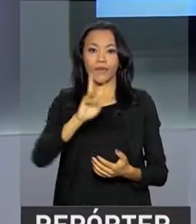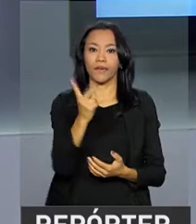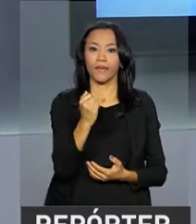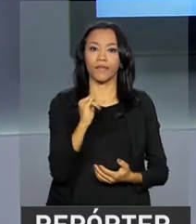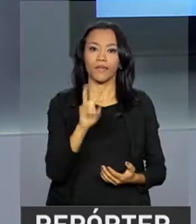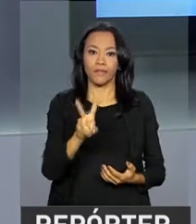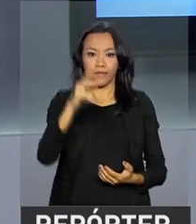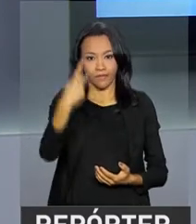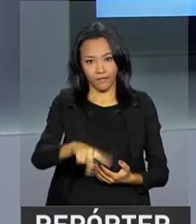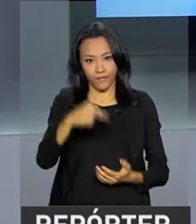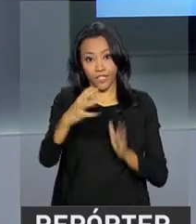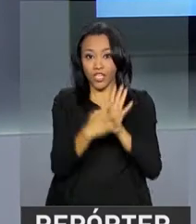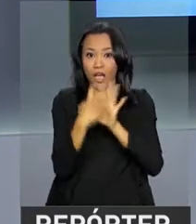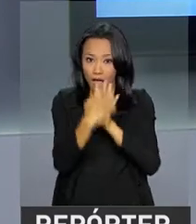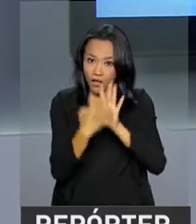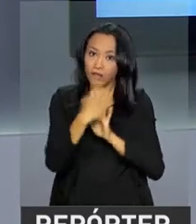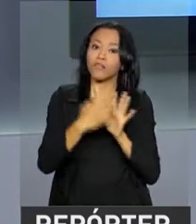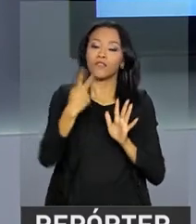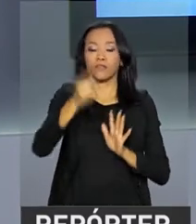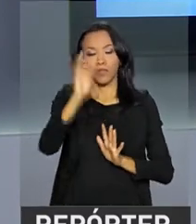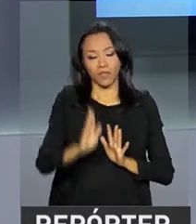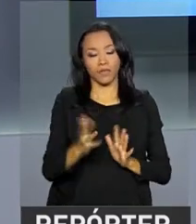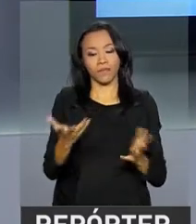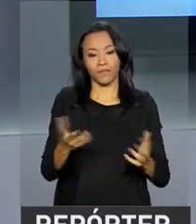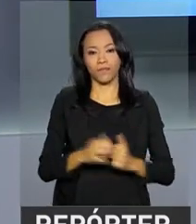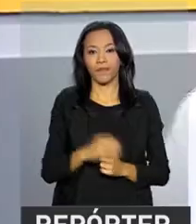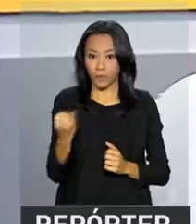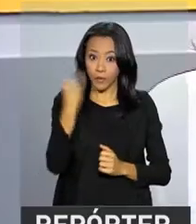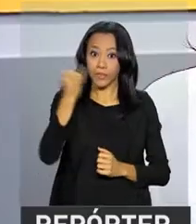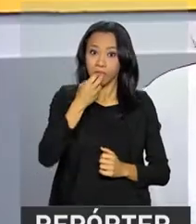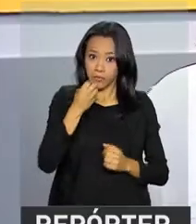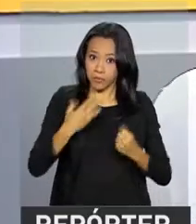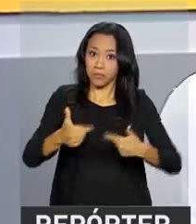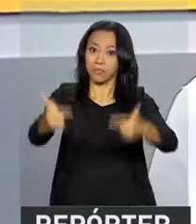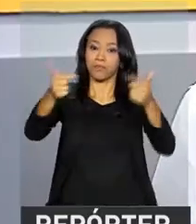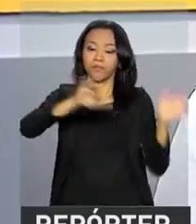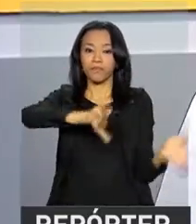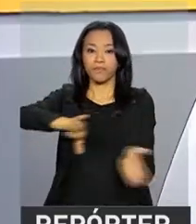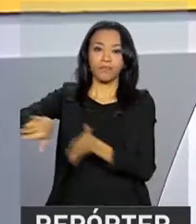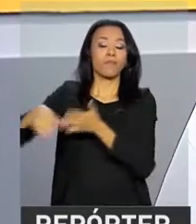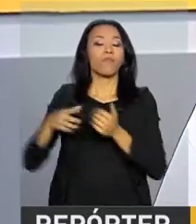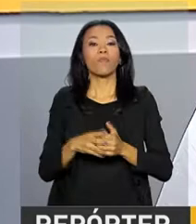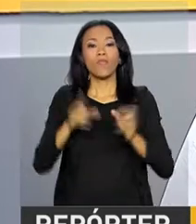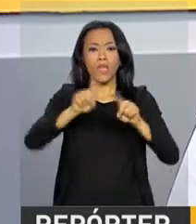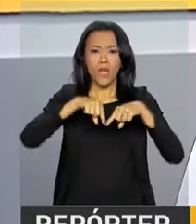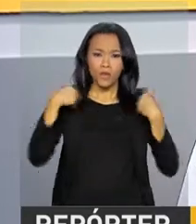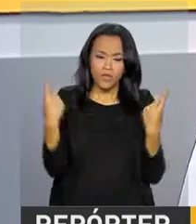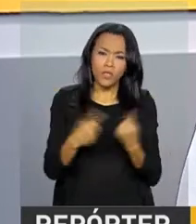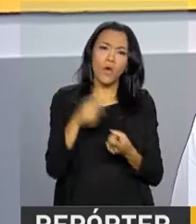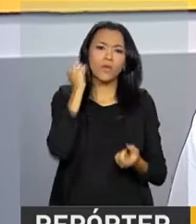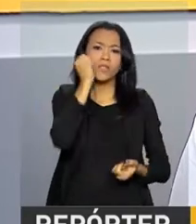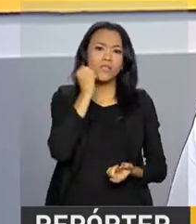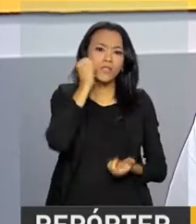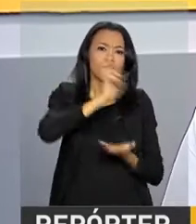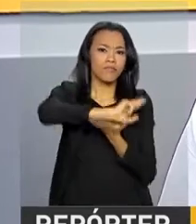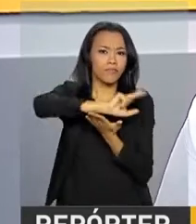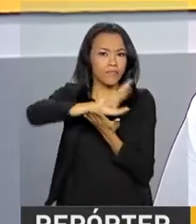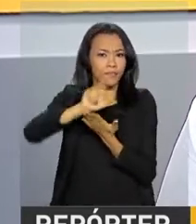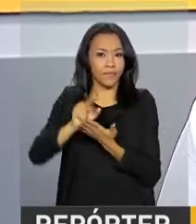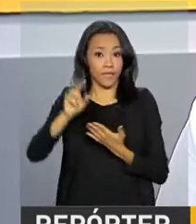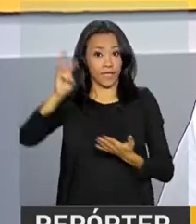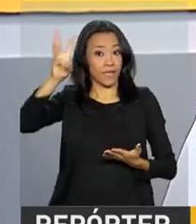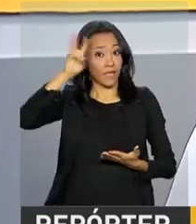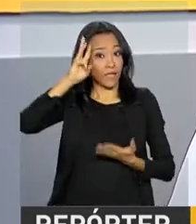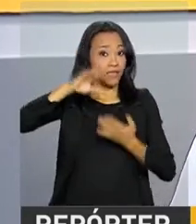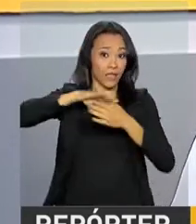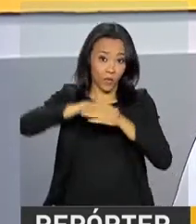nem pelas informações com certeza uma iniciativa muito importante mesmo em reunião com senadores nesta terça feira à noite o presidente